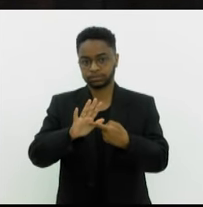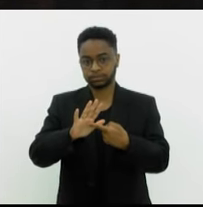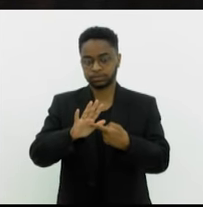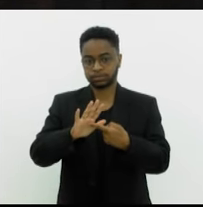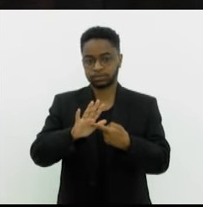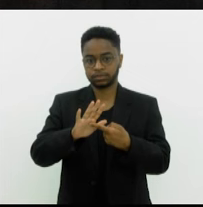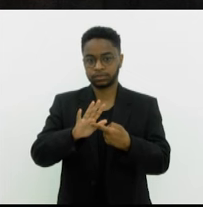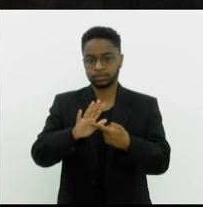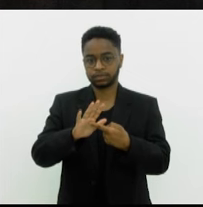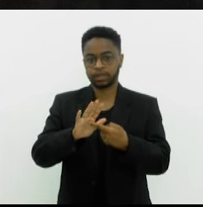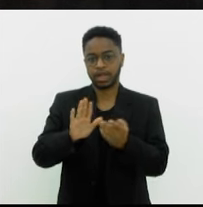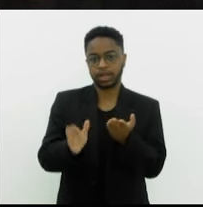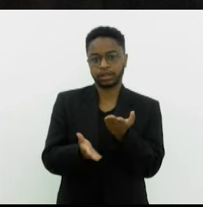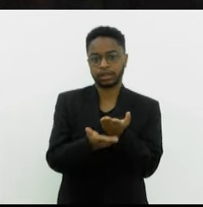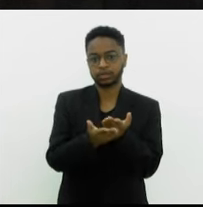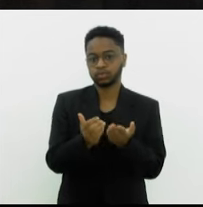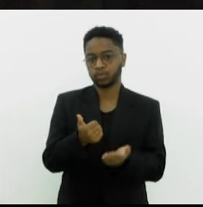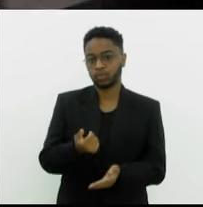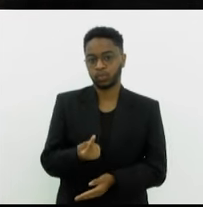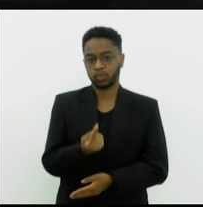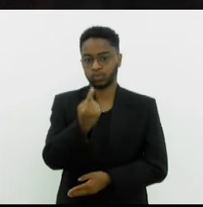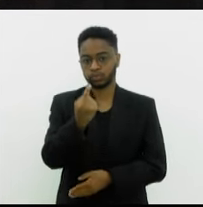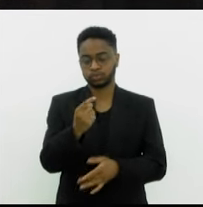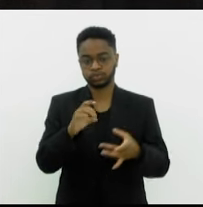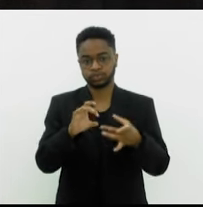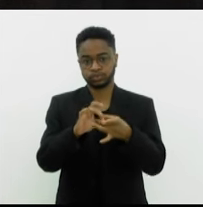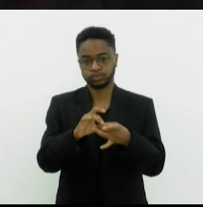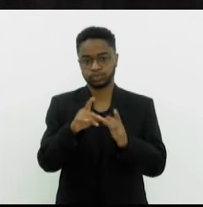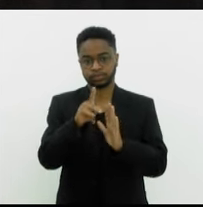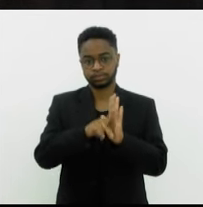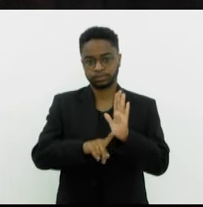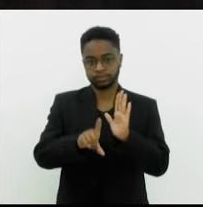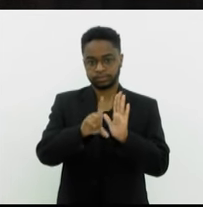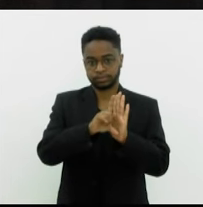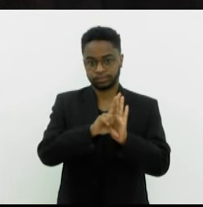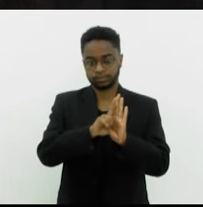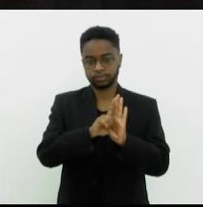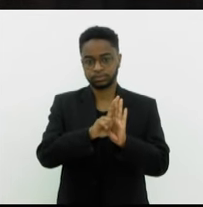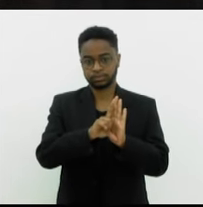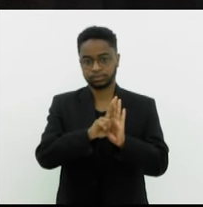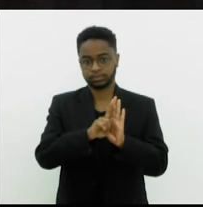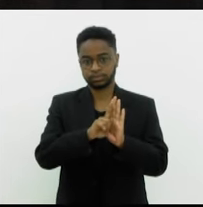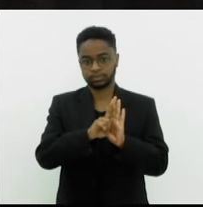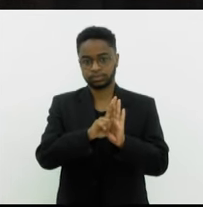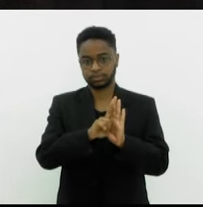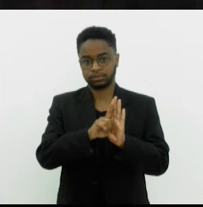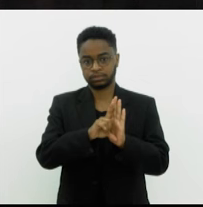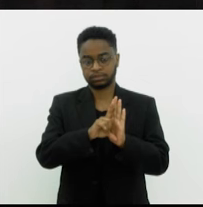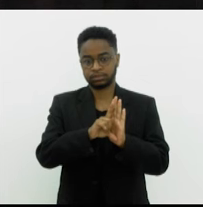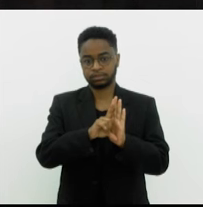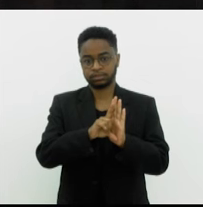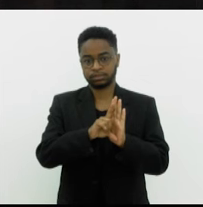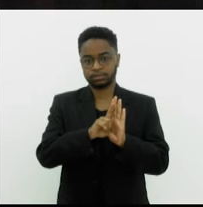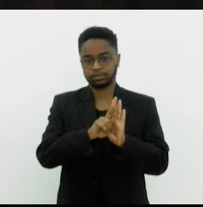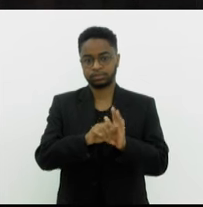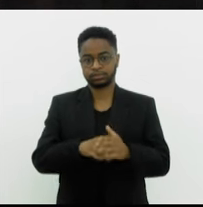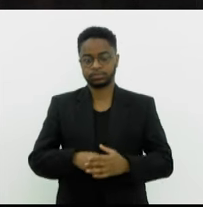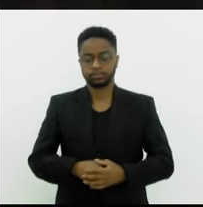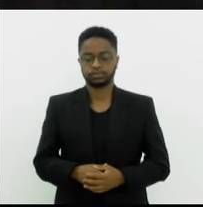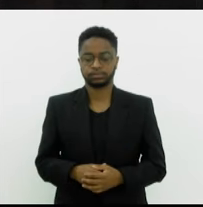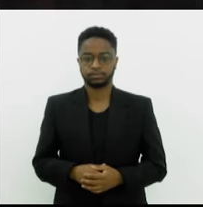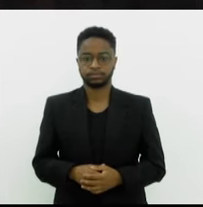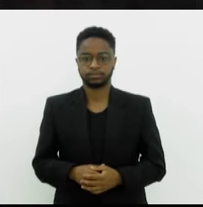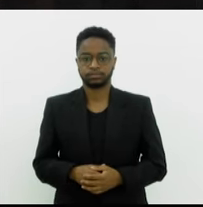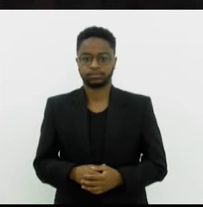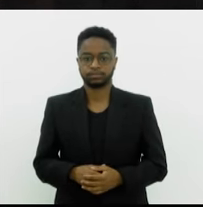único que acompanha o presente projeto de lei, ele reproduz aquilo